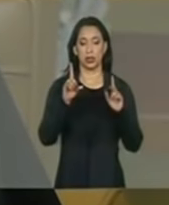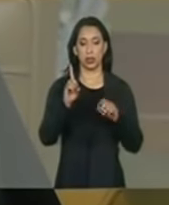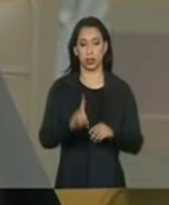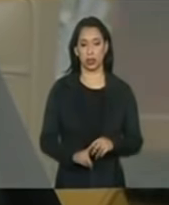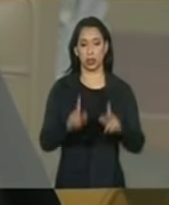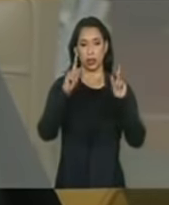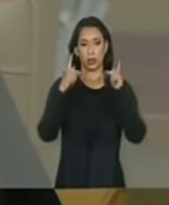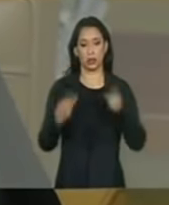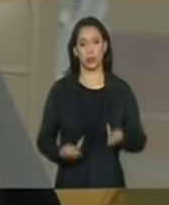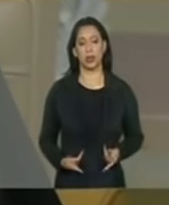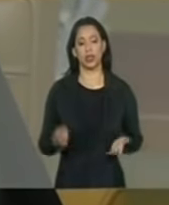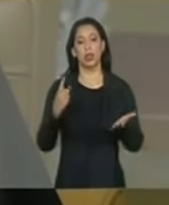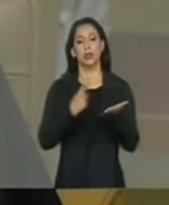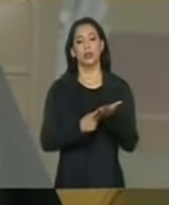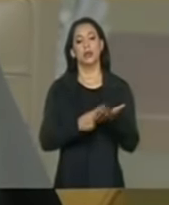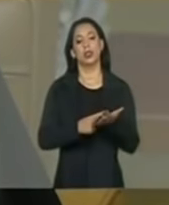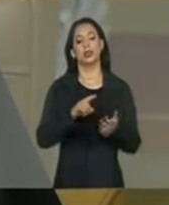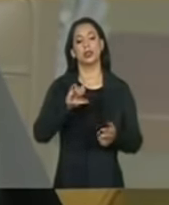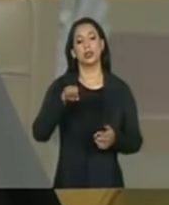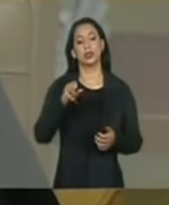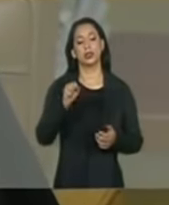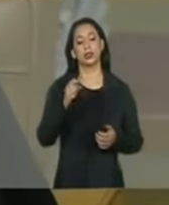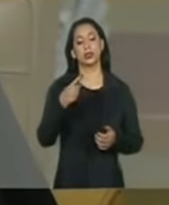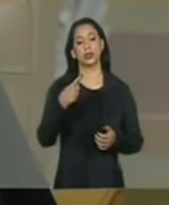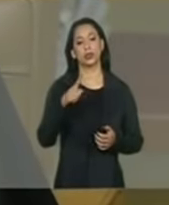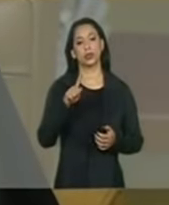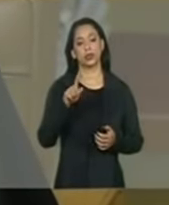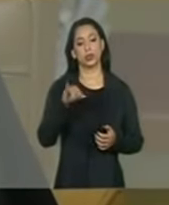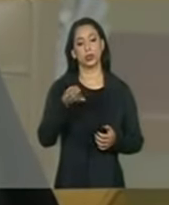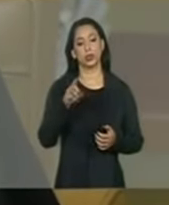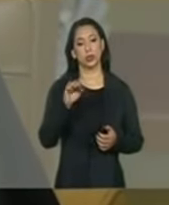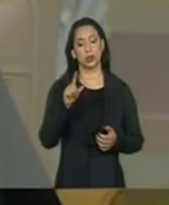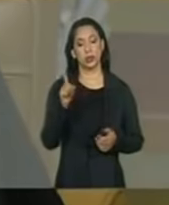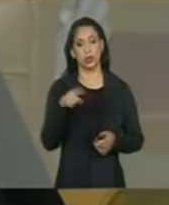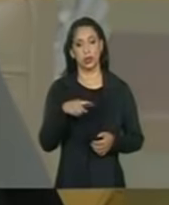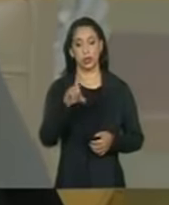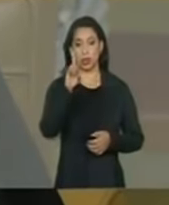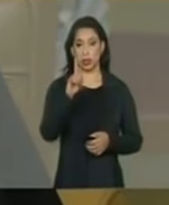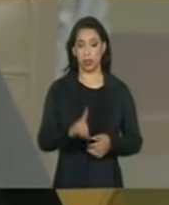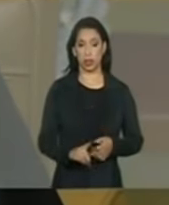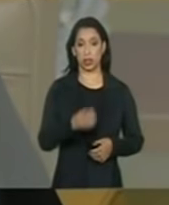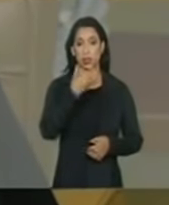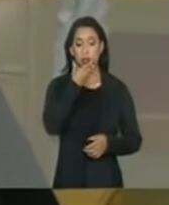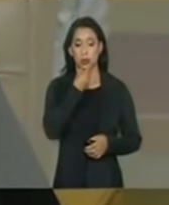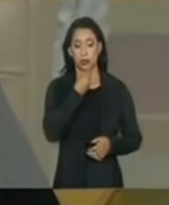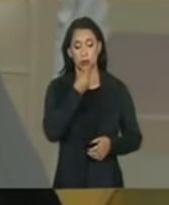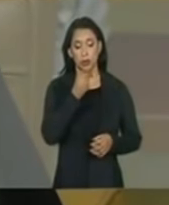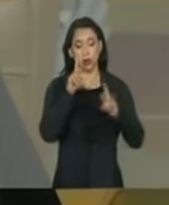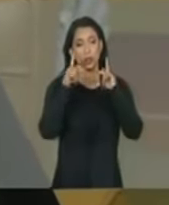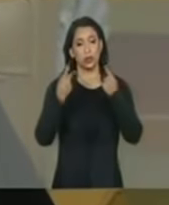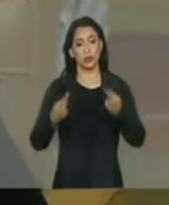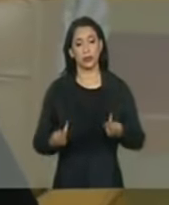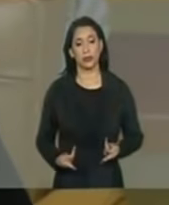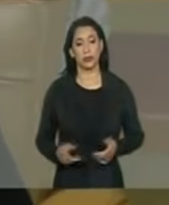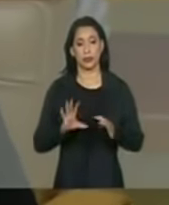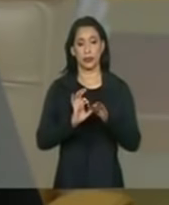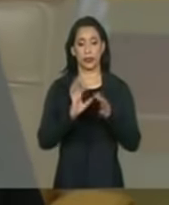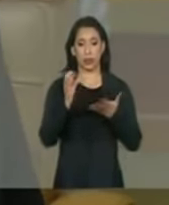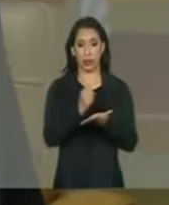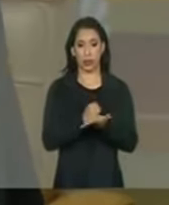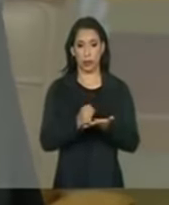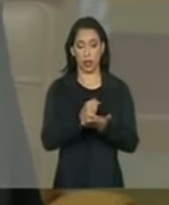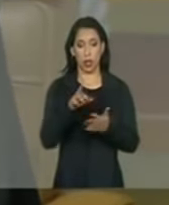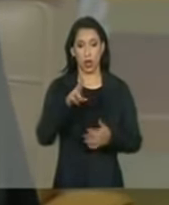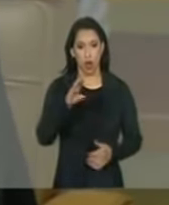de san josé da costa rica a convenção européia para a salvaguarda dos direitos do homem e das liberdades fundamentais celebrada em roma